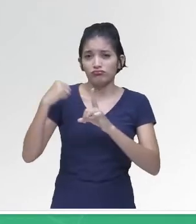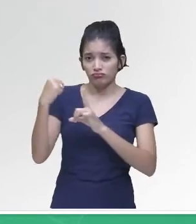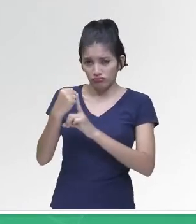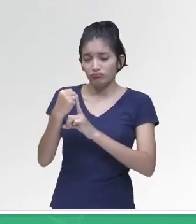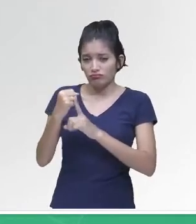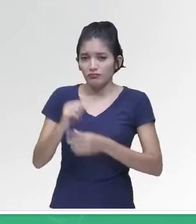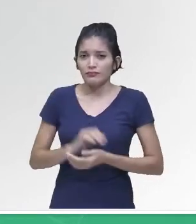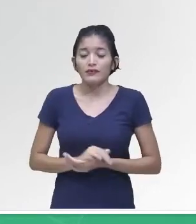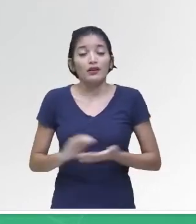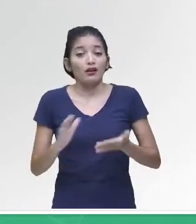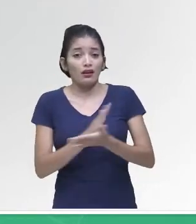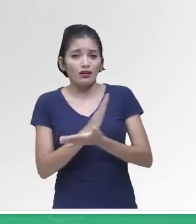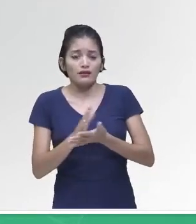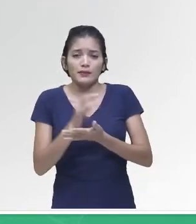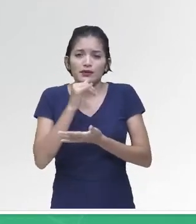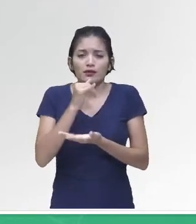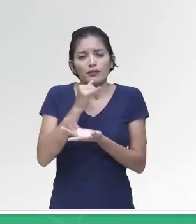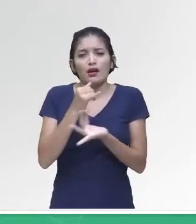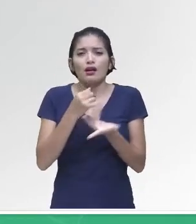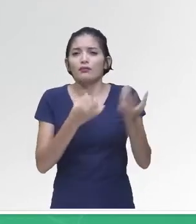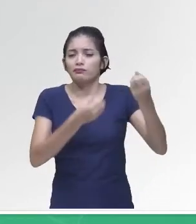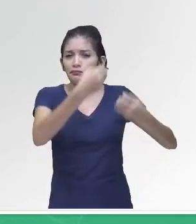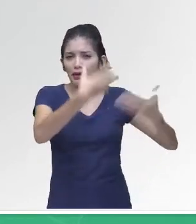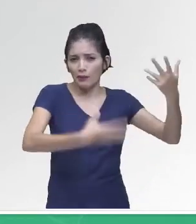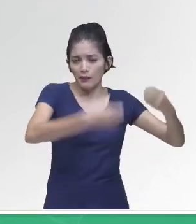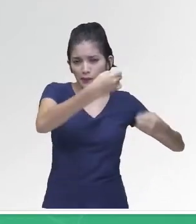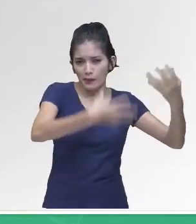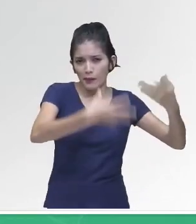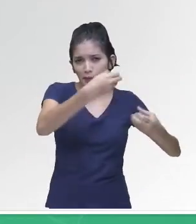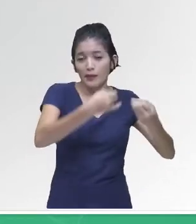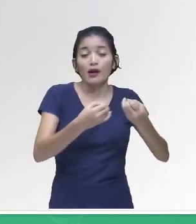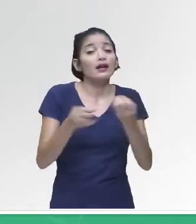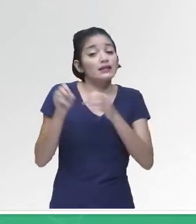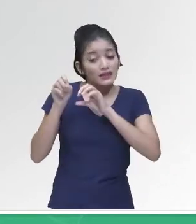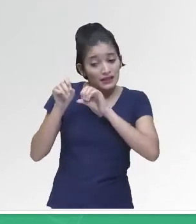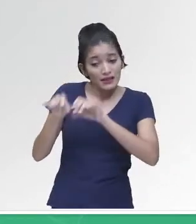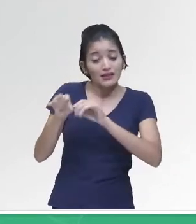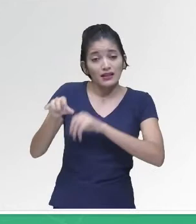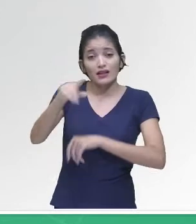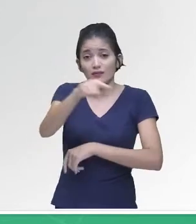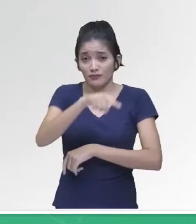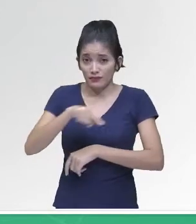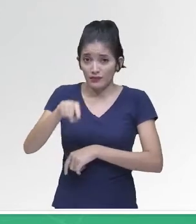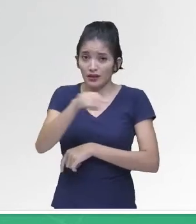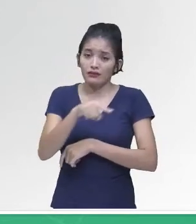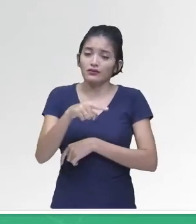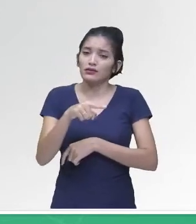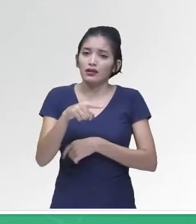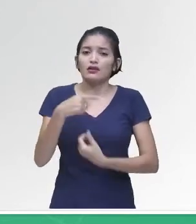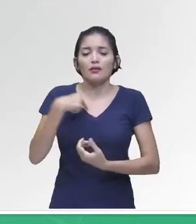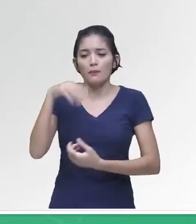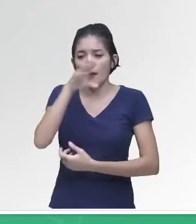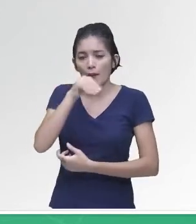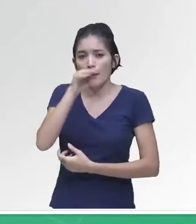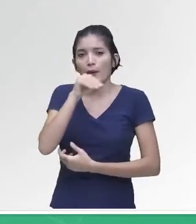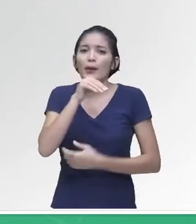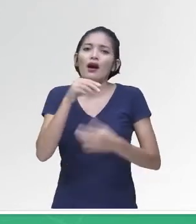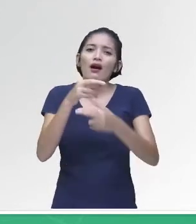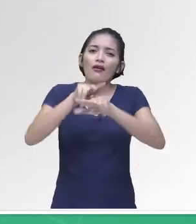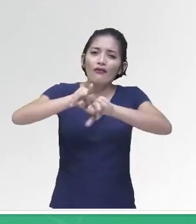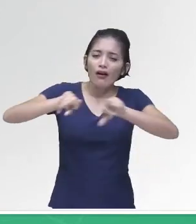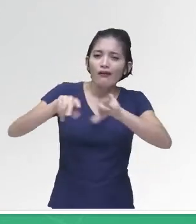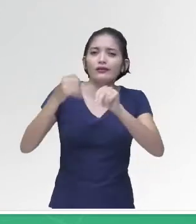mensagem. Então, às vezes eu estou falando, eu estou aqui trazendo uma aula para vocês a partir da minha fala, com informação,